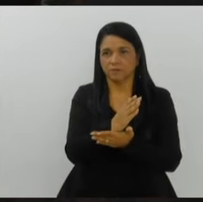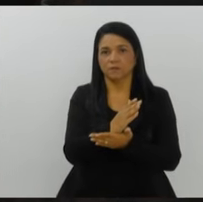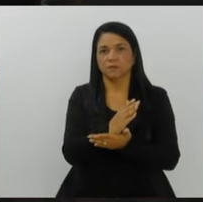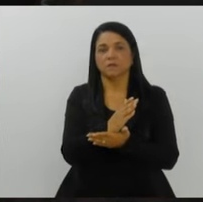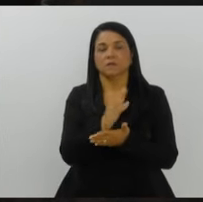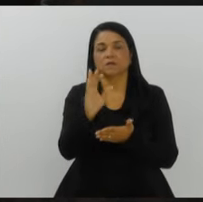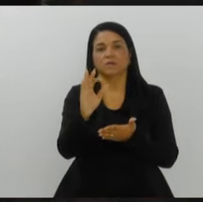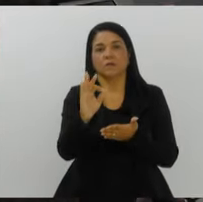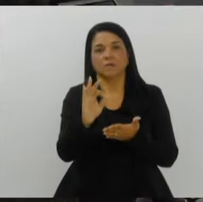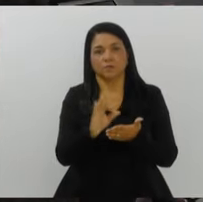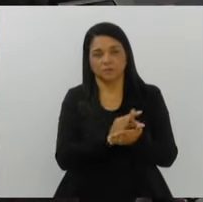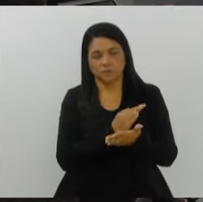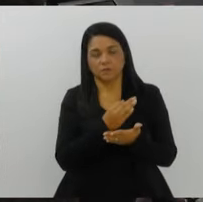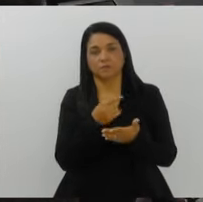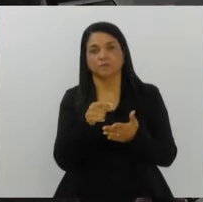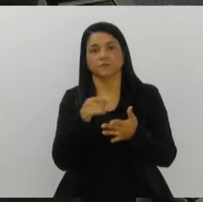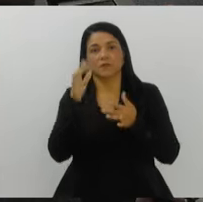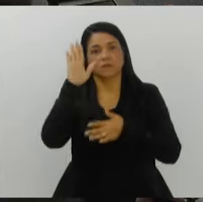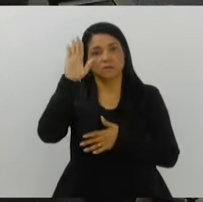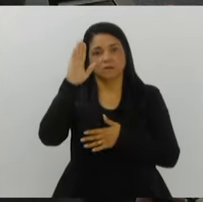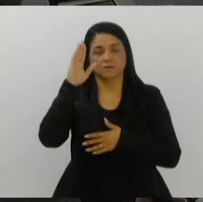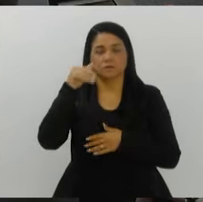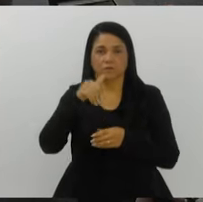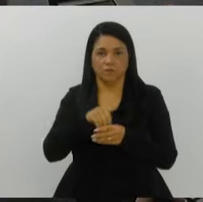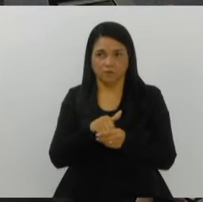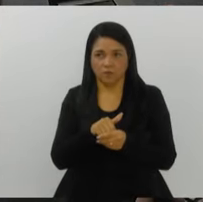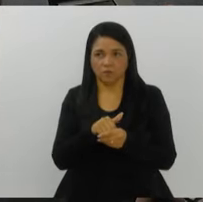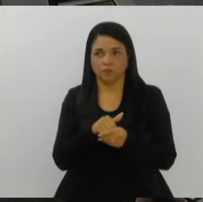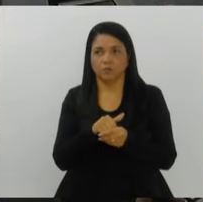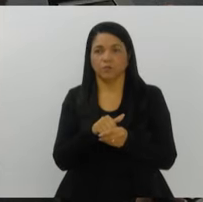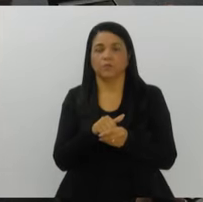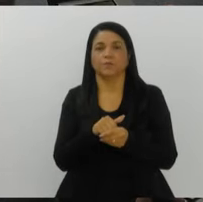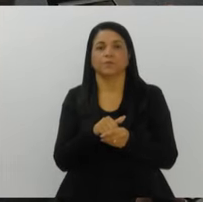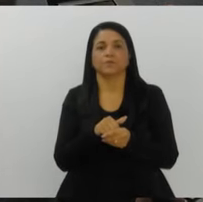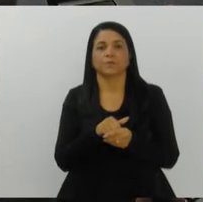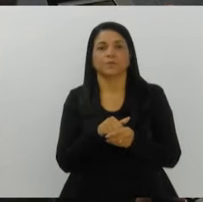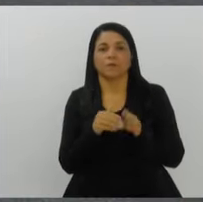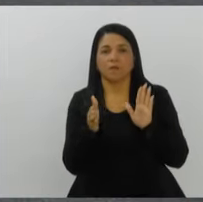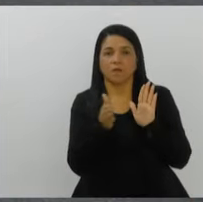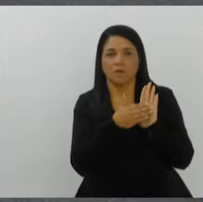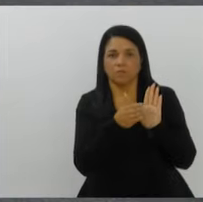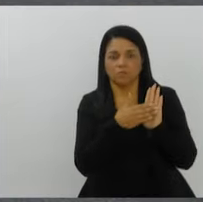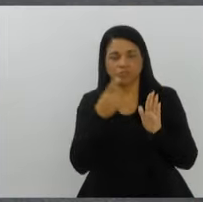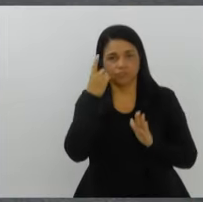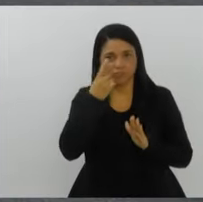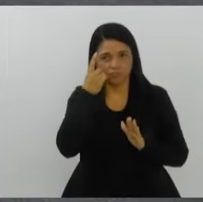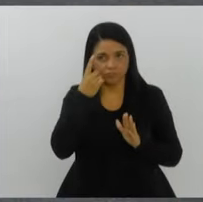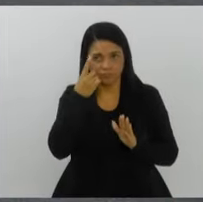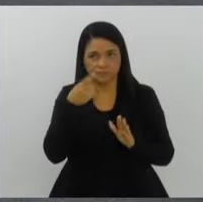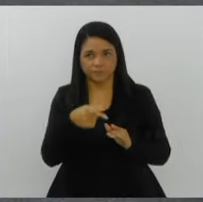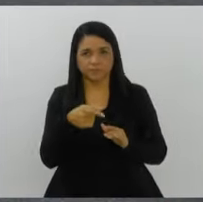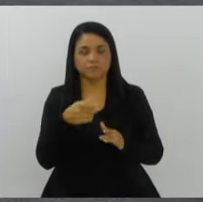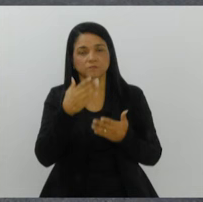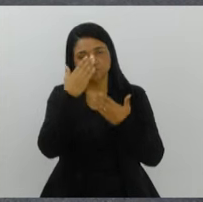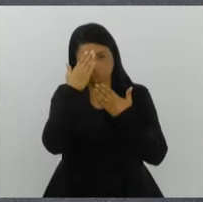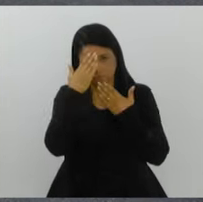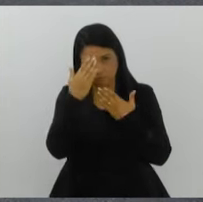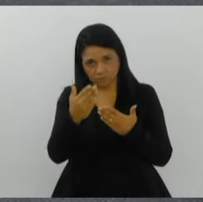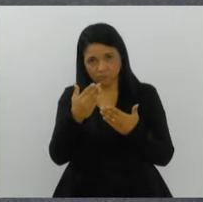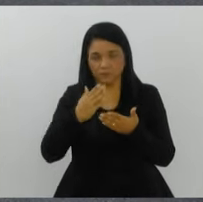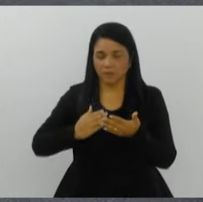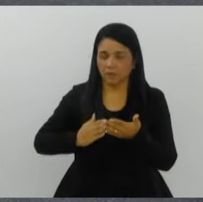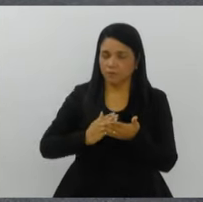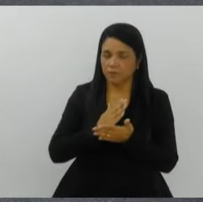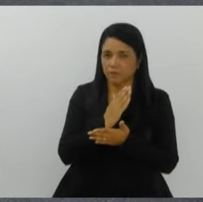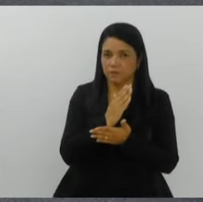Aprovado, vai a promulgação. Para a declaração de voto, o autor da proposta. Senhora presidente, agradecendo os colegas pela